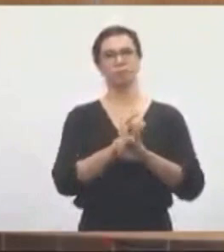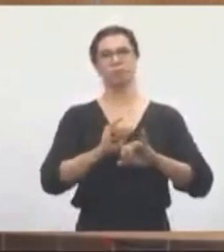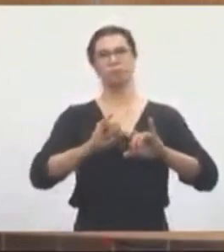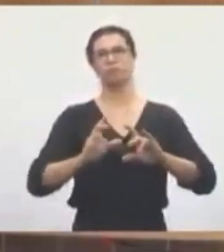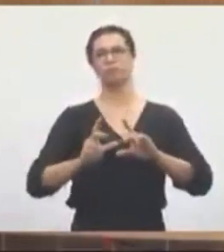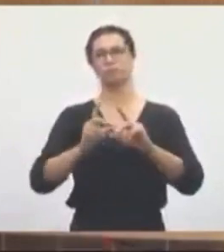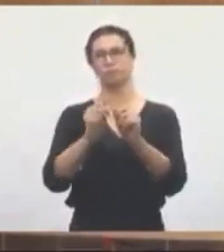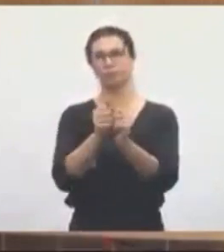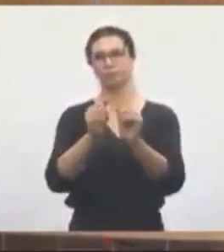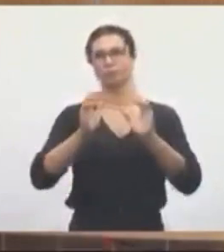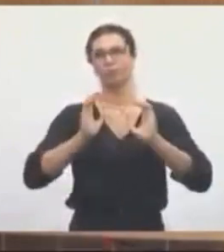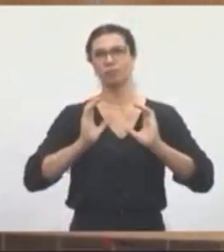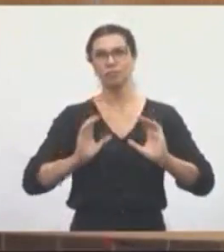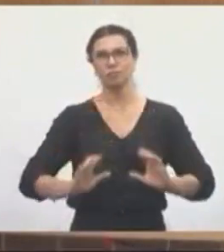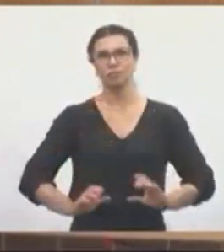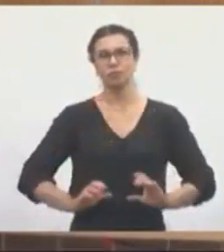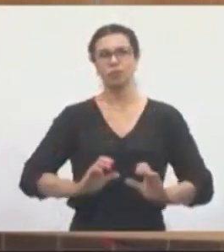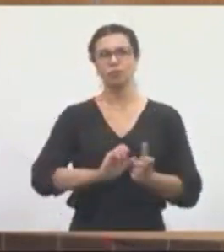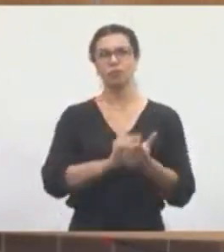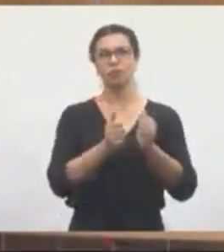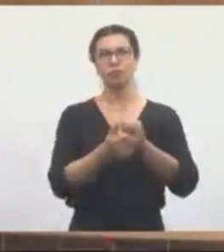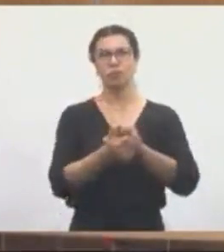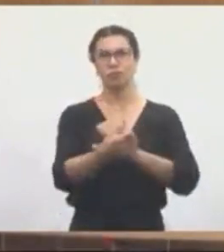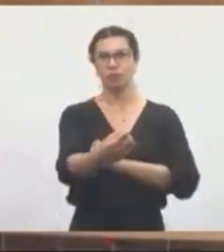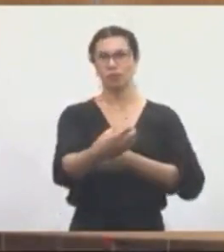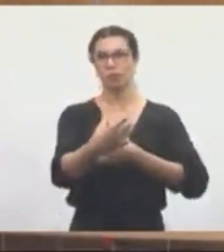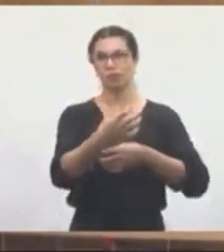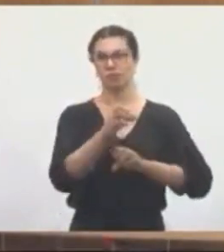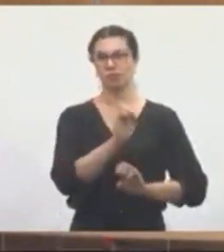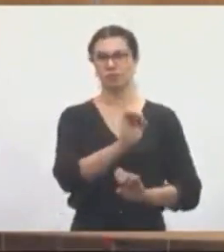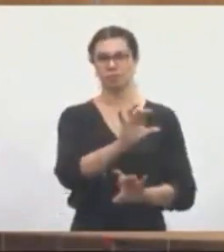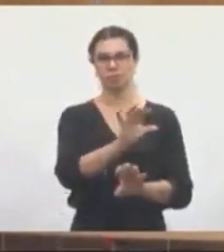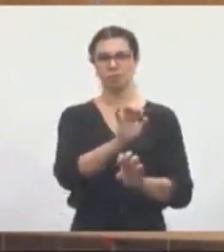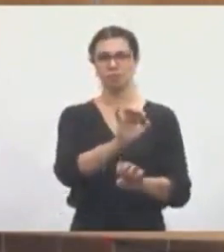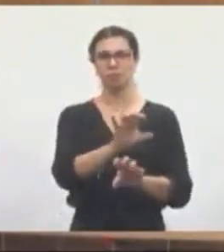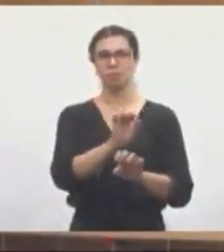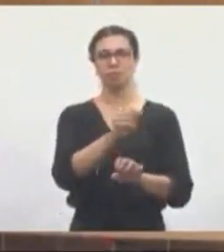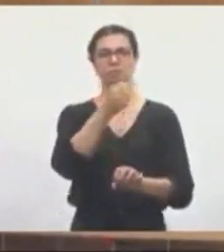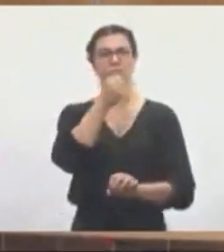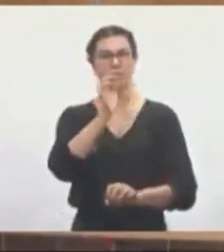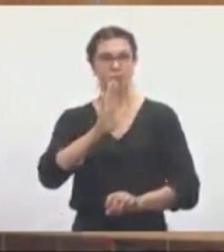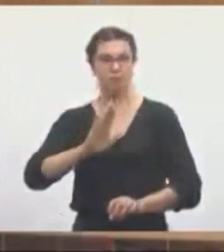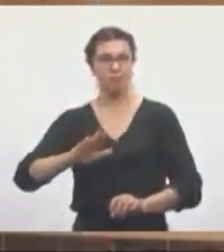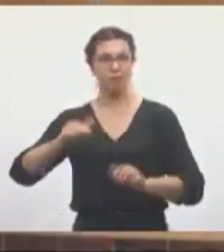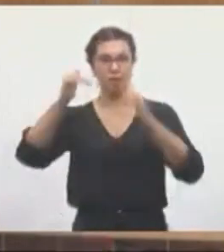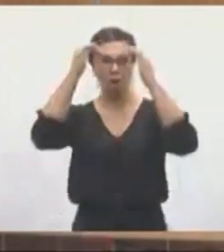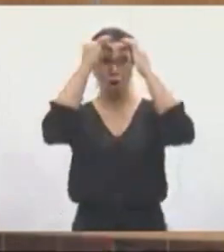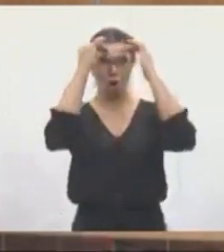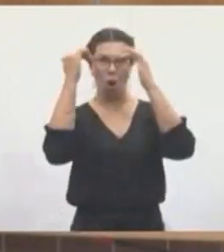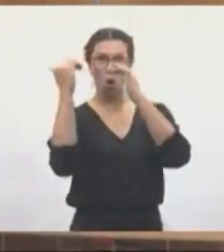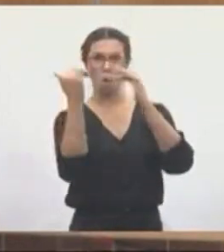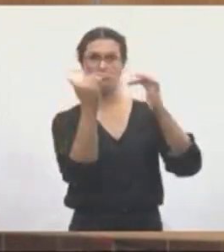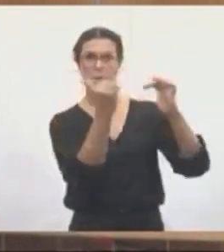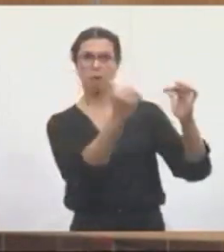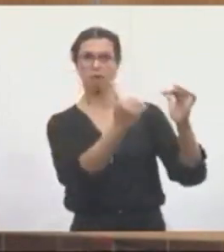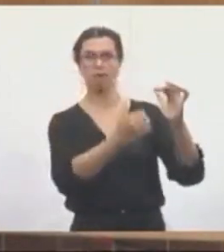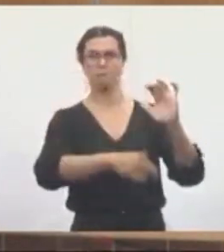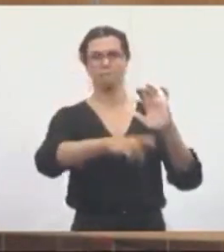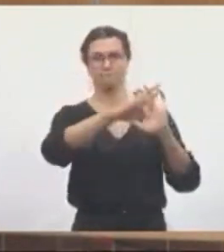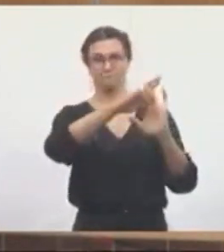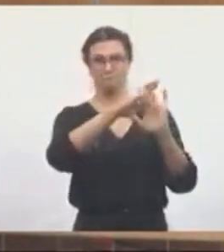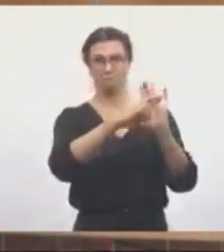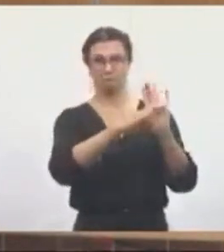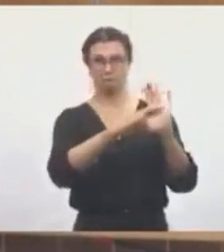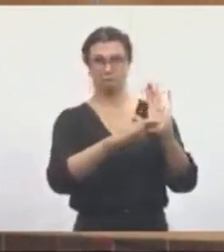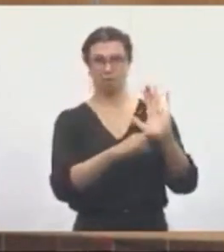Então, eu acho que o esporte ensina as crianças a obedecer uma hierarquia,